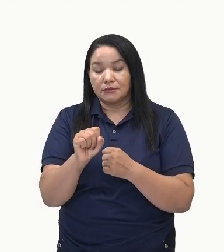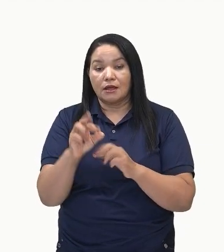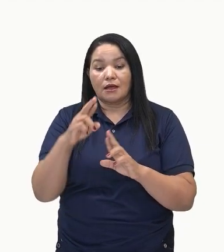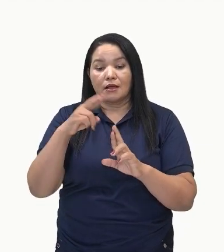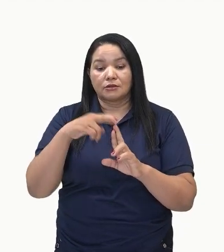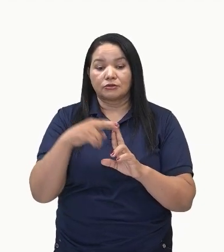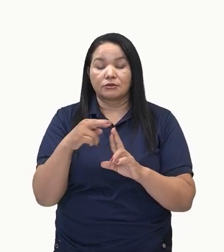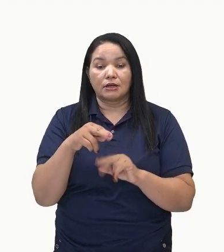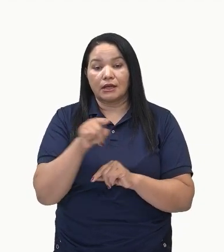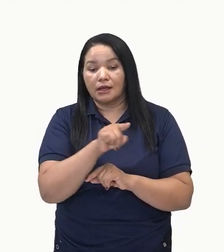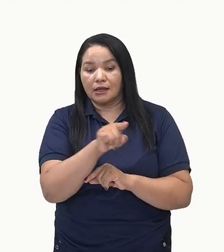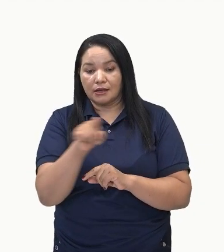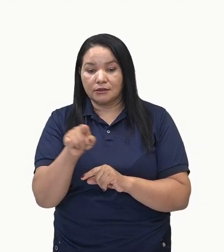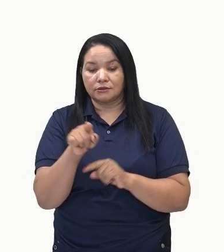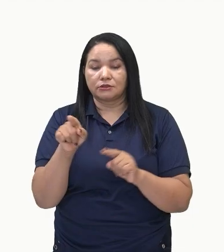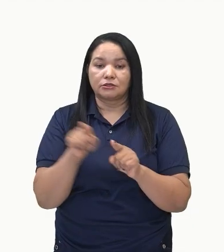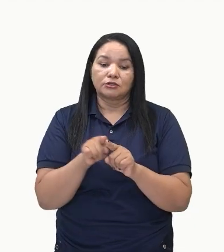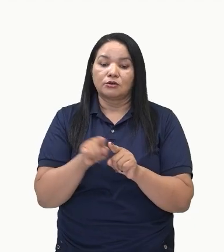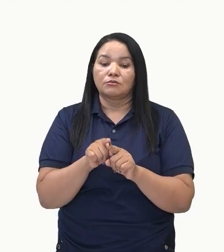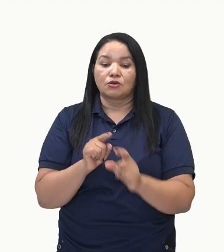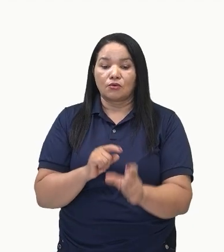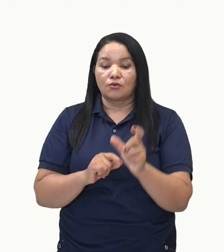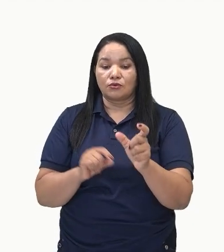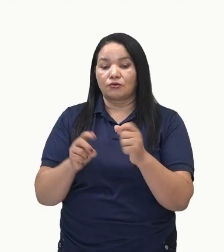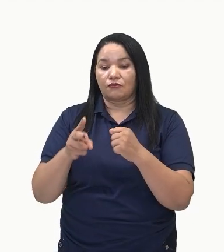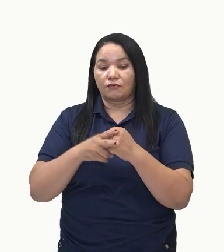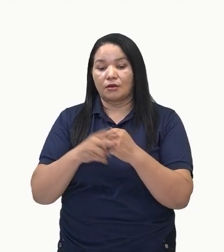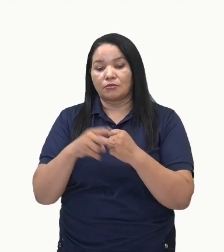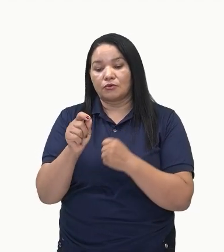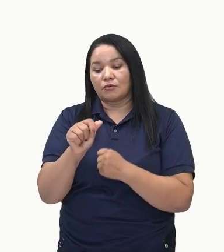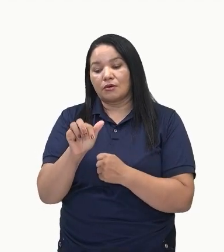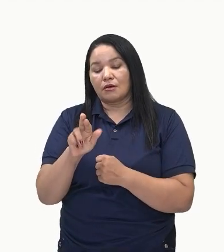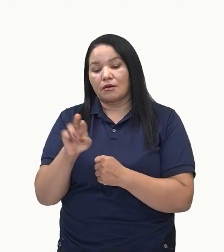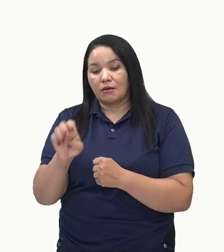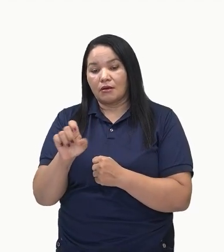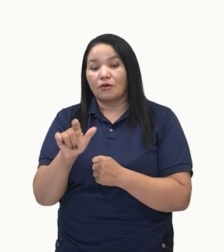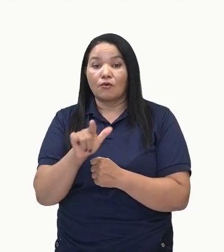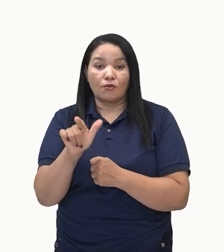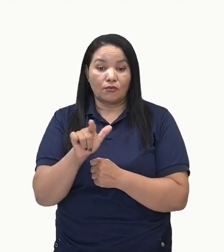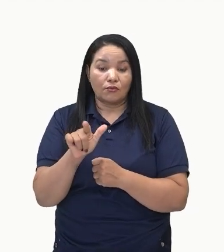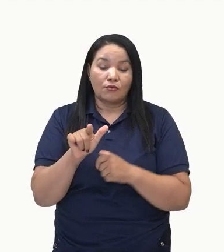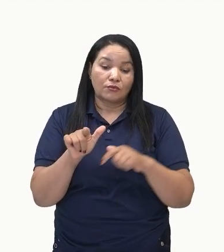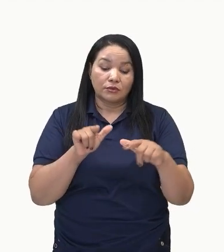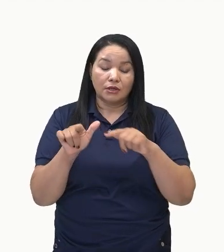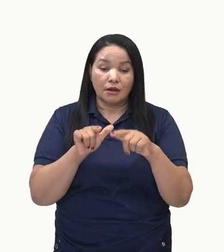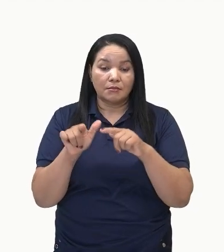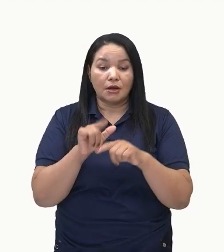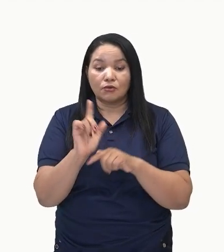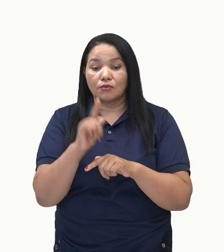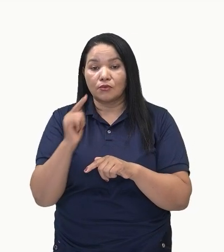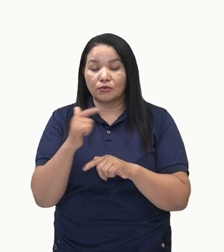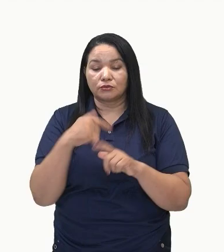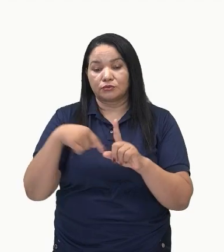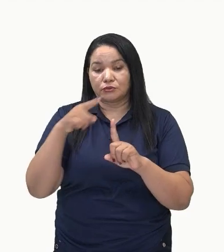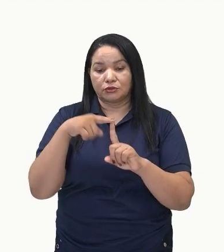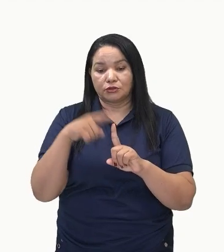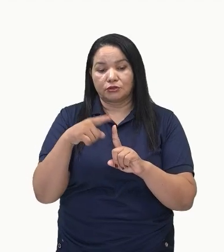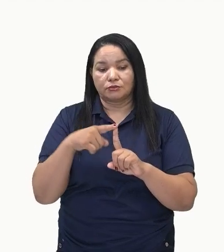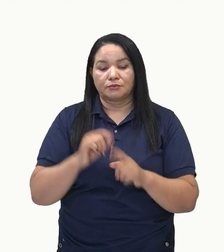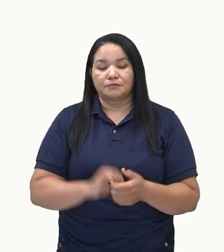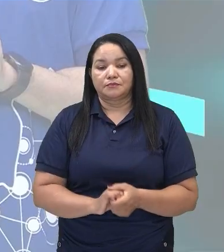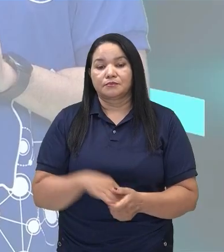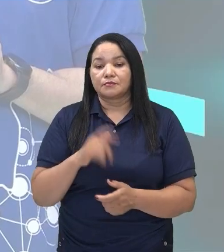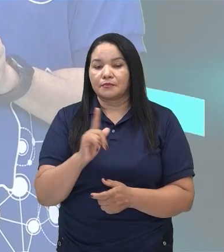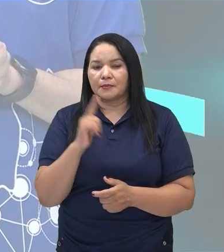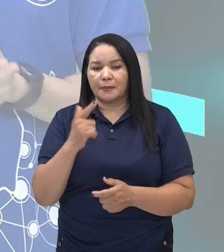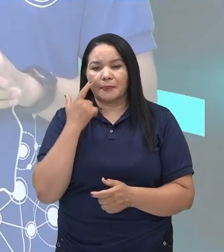are you ready for a new job? Você está preparado para um novo tipo de trabalho? Então, nós já vimos aí as formas afirmativas. Agora, vamos dar uma olhadinha na